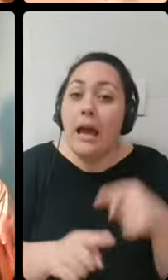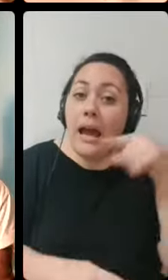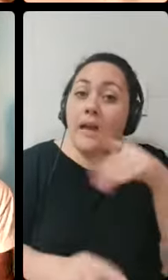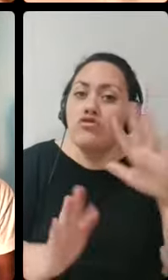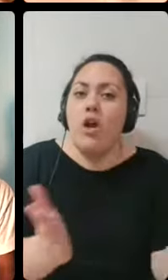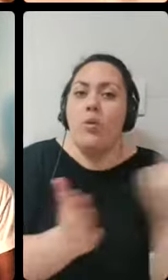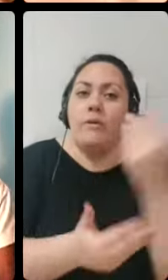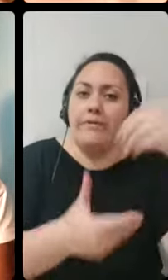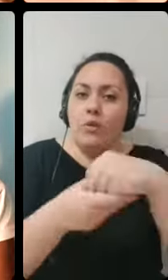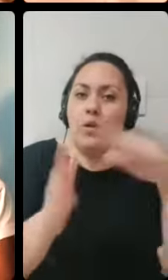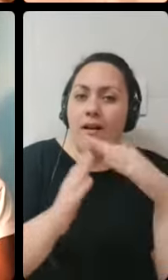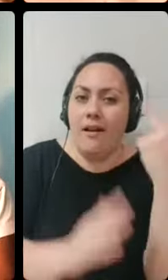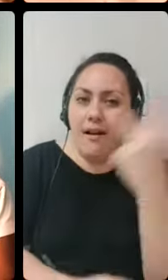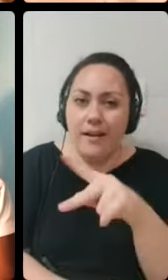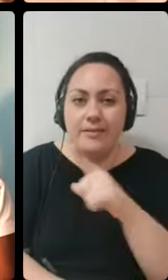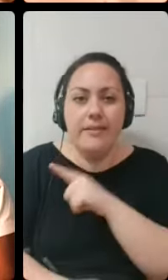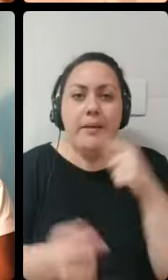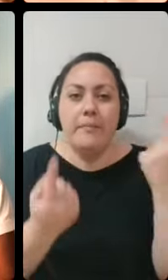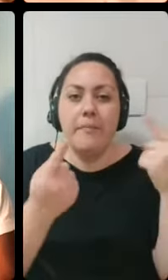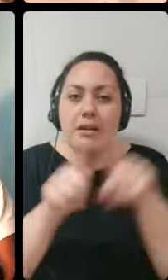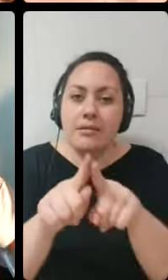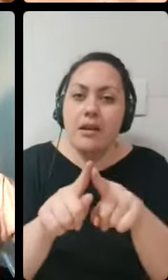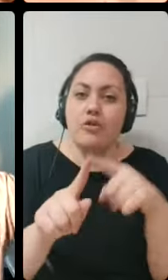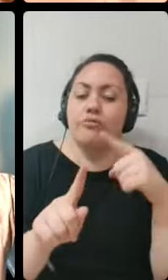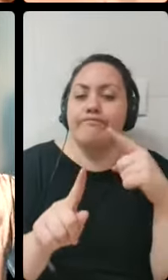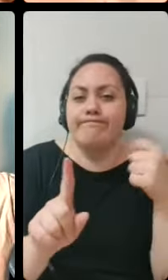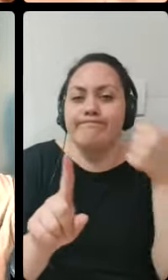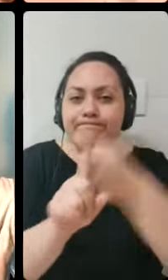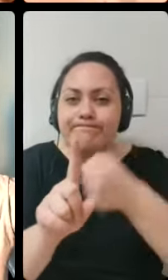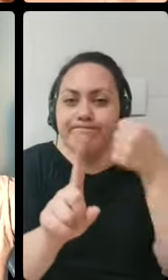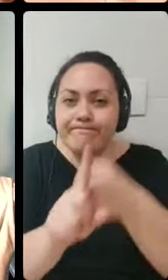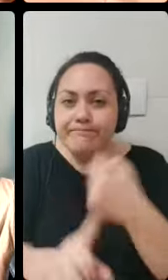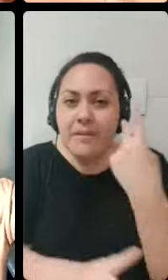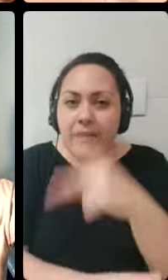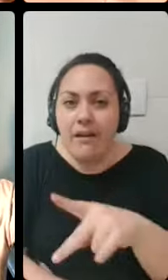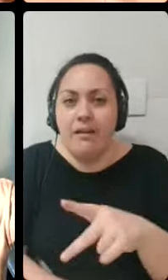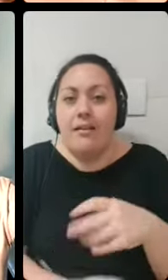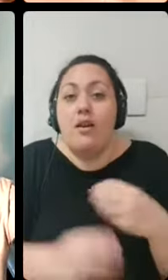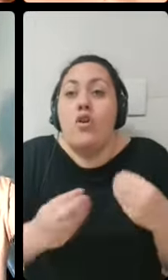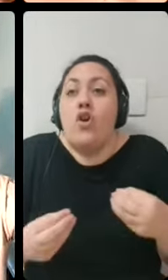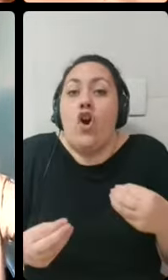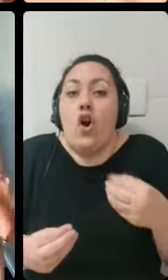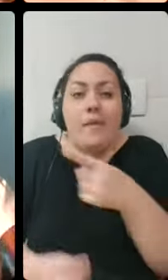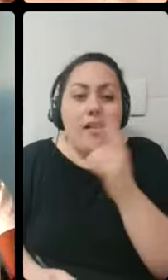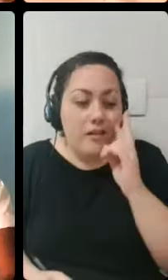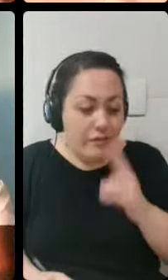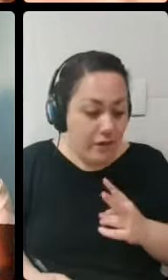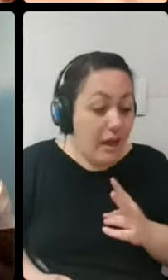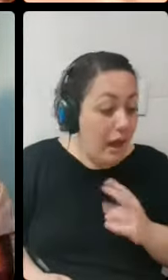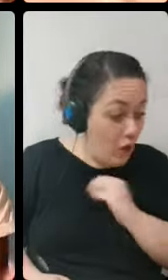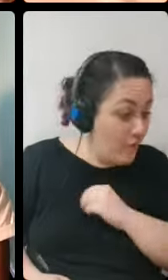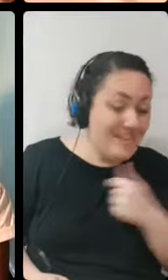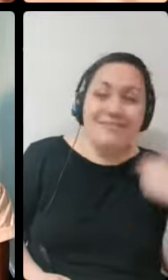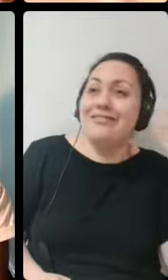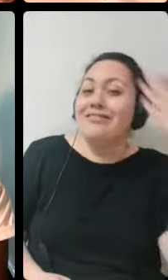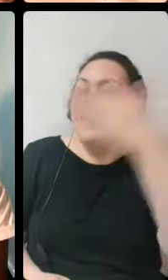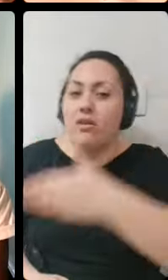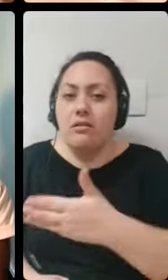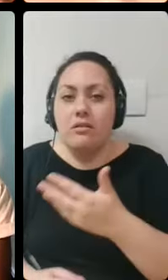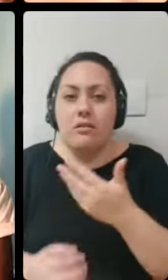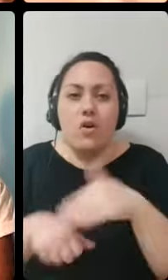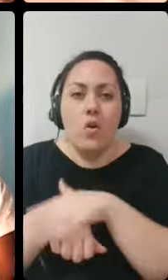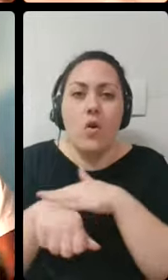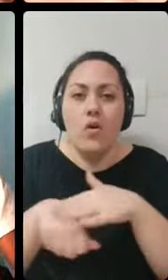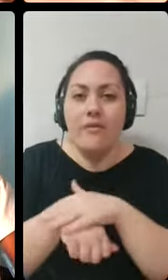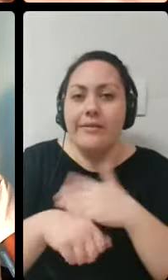casa com um parceiro, né? Então, como que elas sairiam das casas e iam conversar com a gente